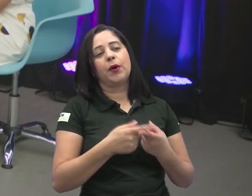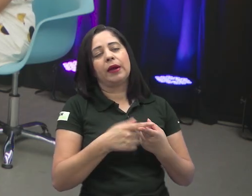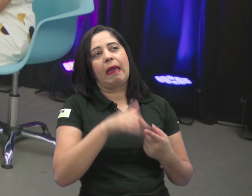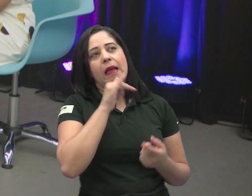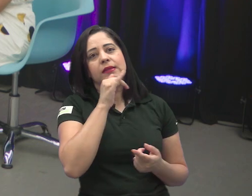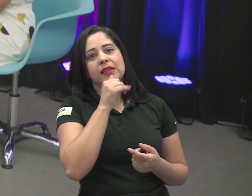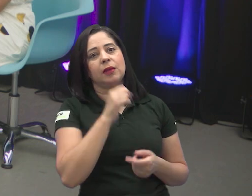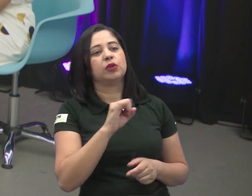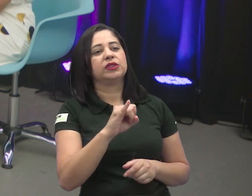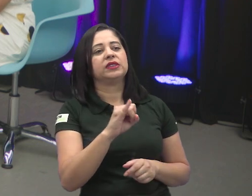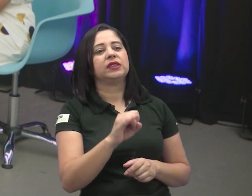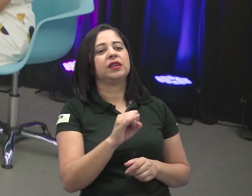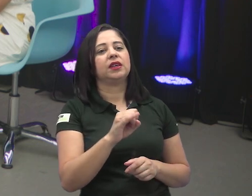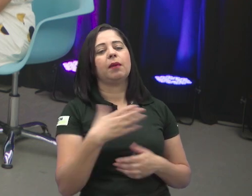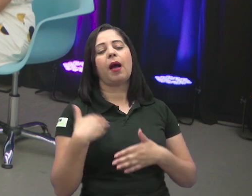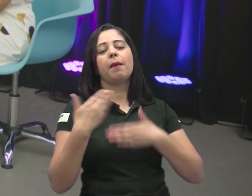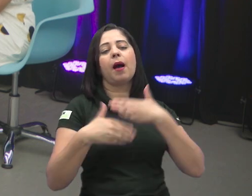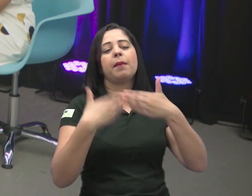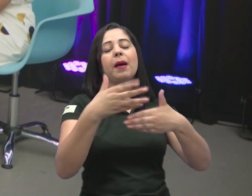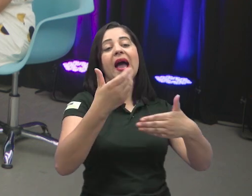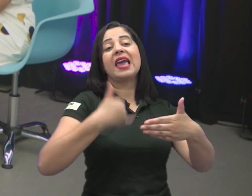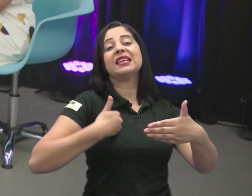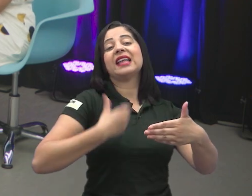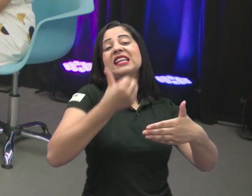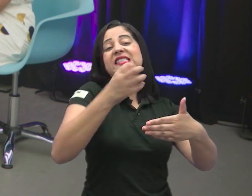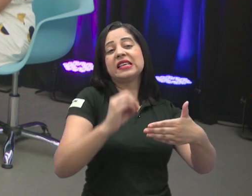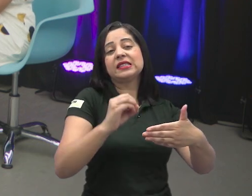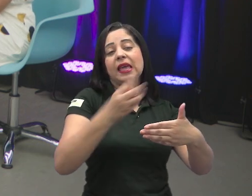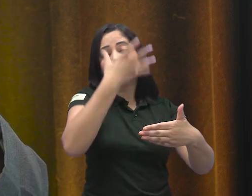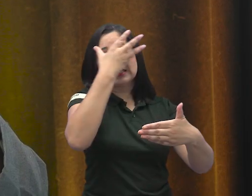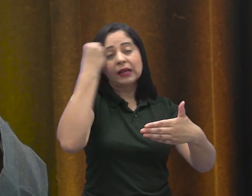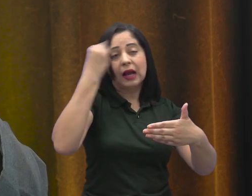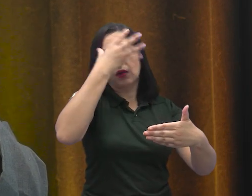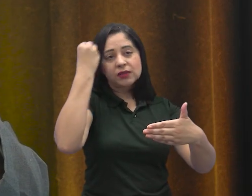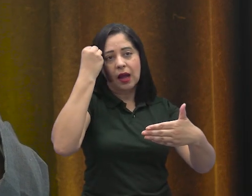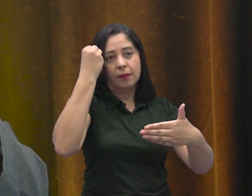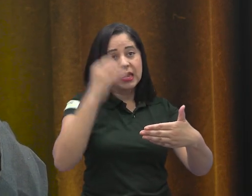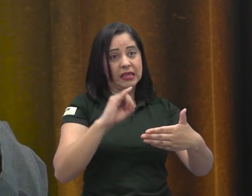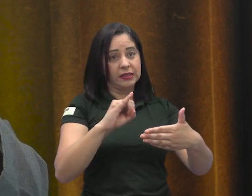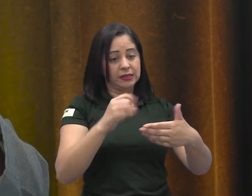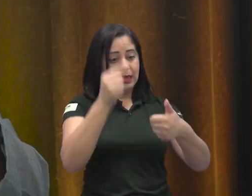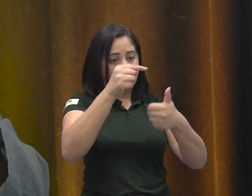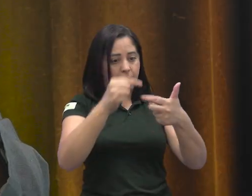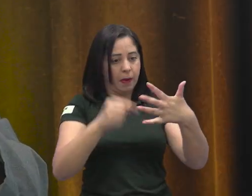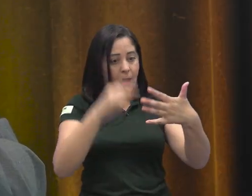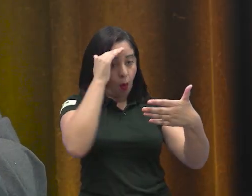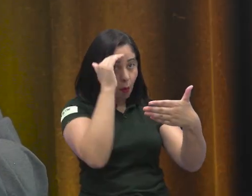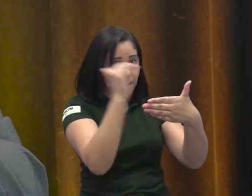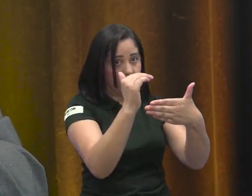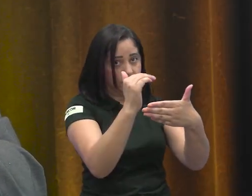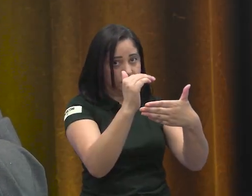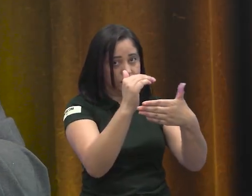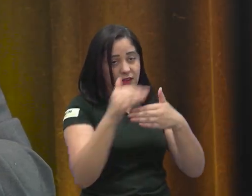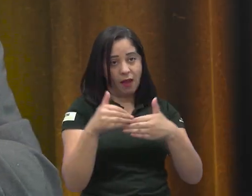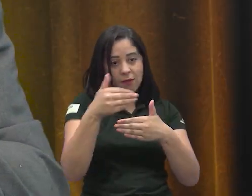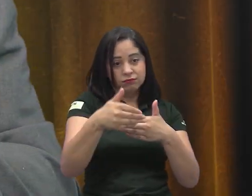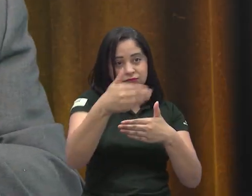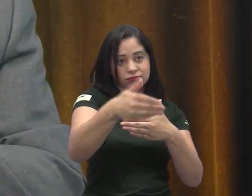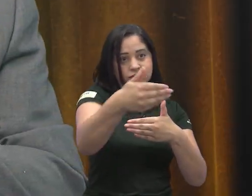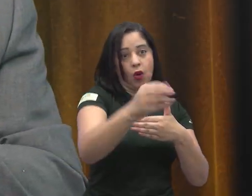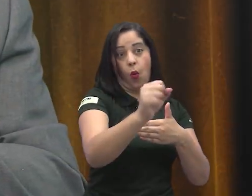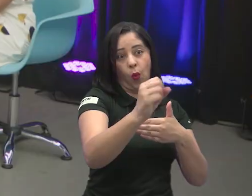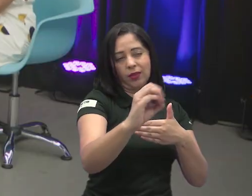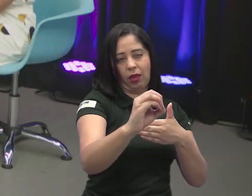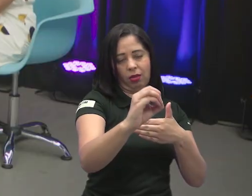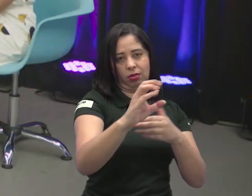Se você ia ter Alzheimer com 60 anos, você vai ter com 70, Vai com 80. distanciar. Vai empurrar ele para Isso. frente. Ou seja,